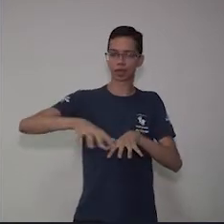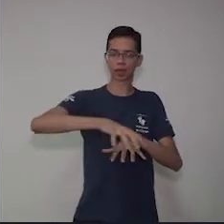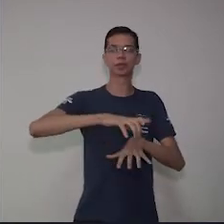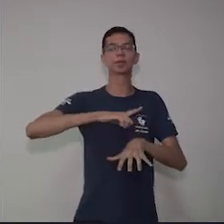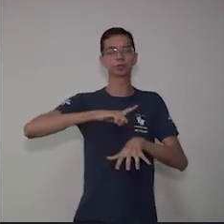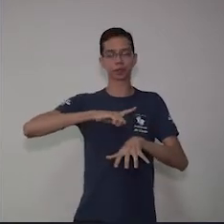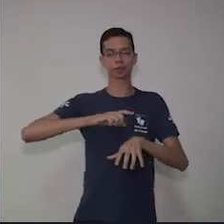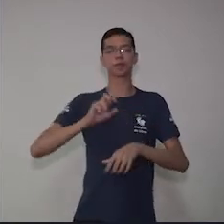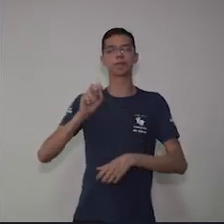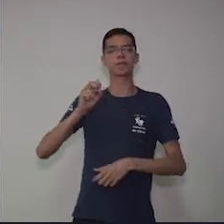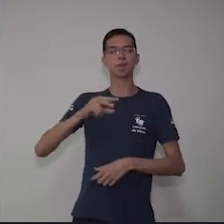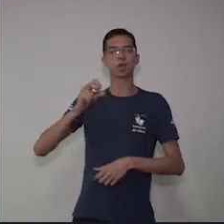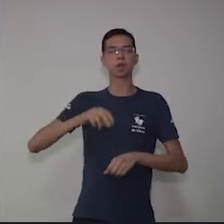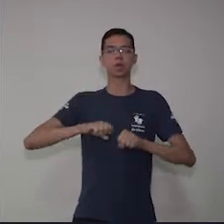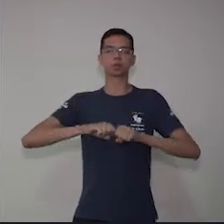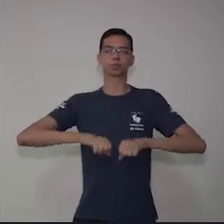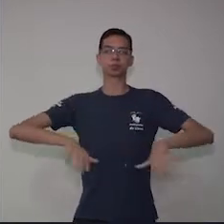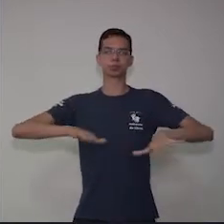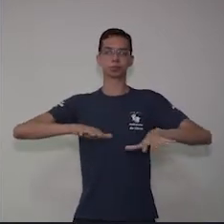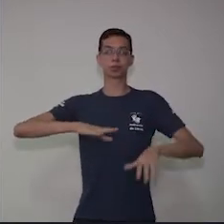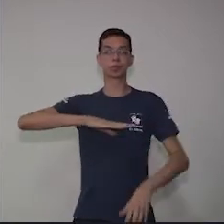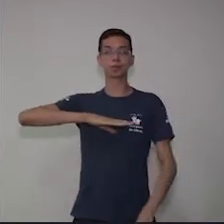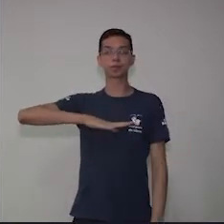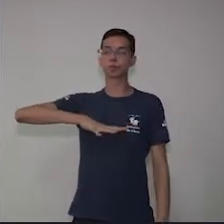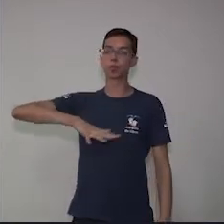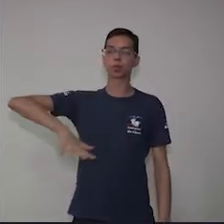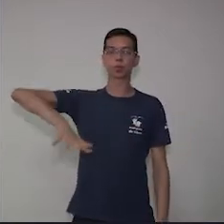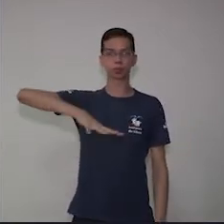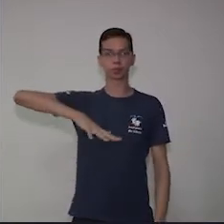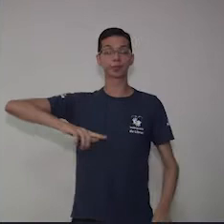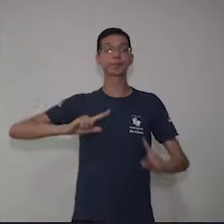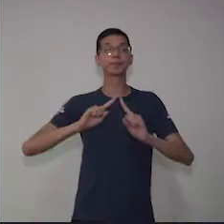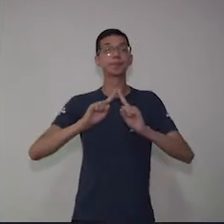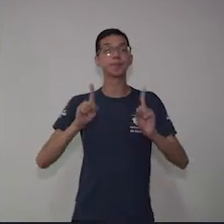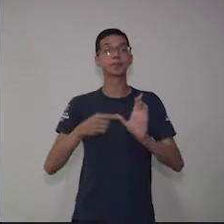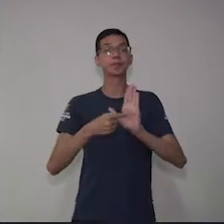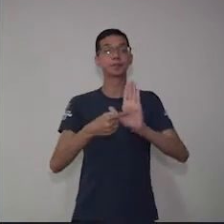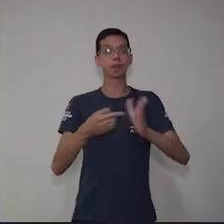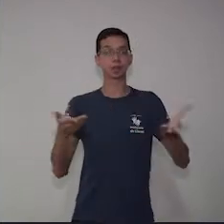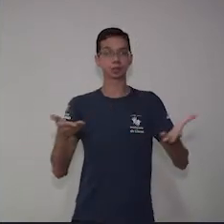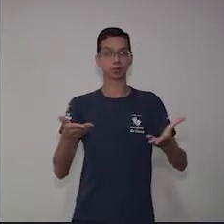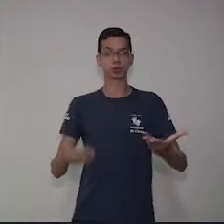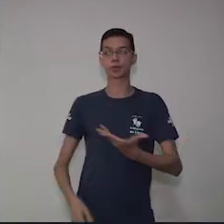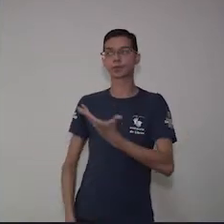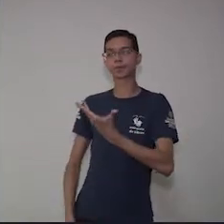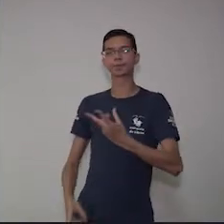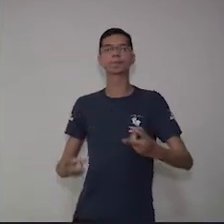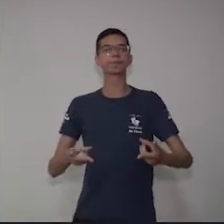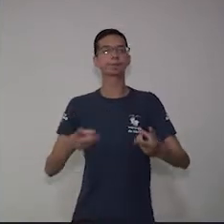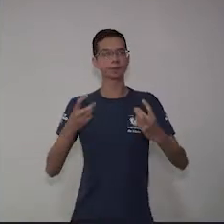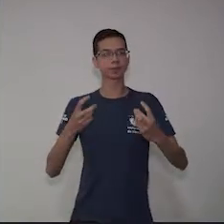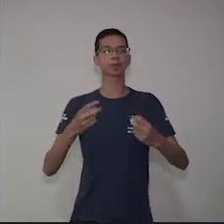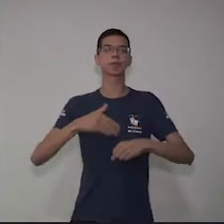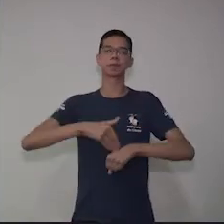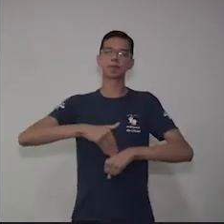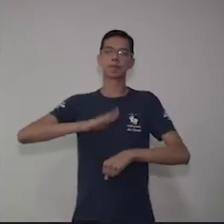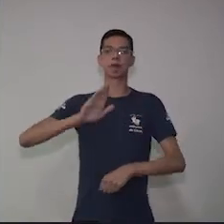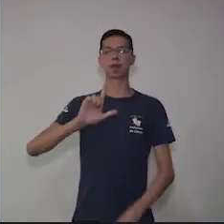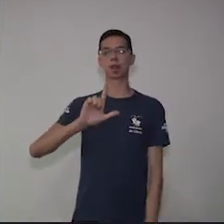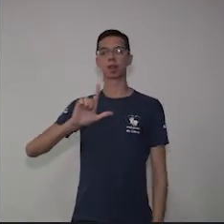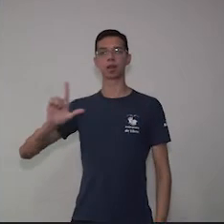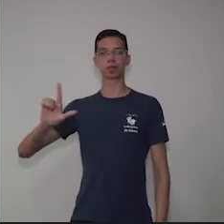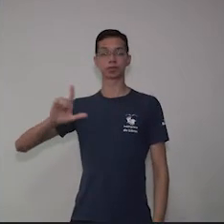do município. Embora nesta apresentação a gente constatou, então, uma prevalência maior na região leste da